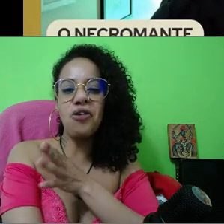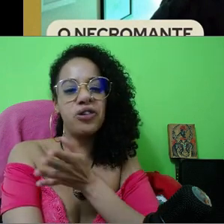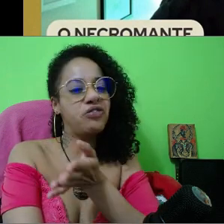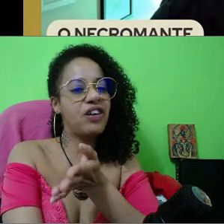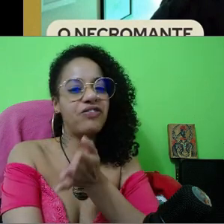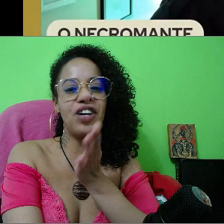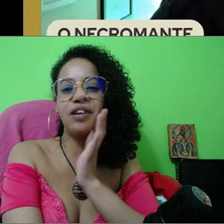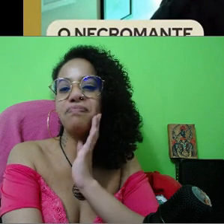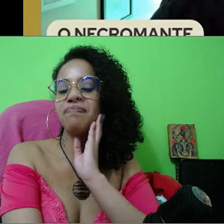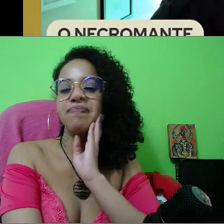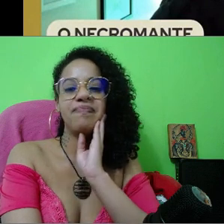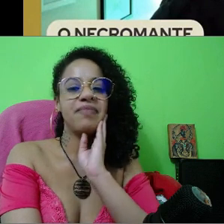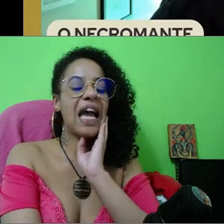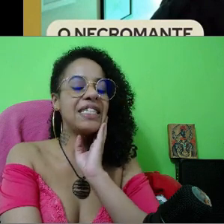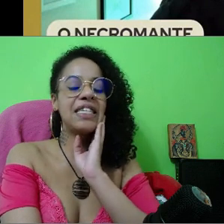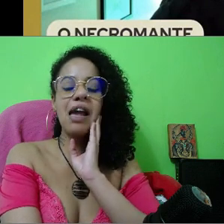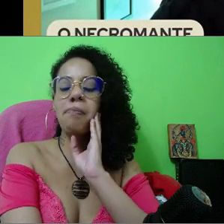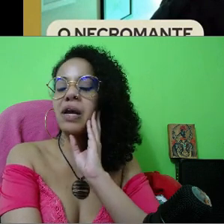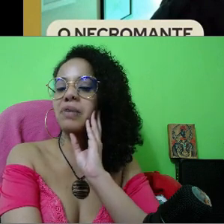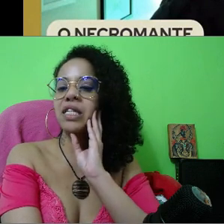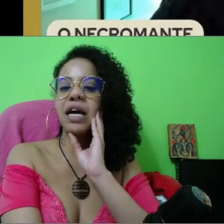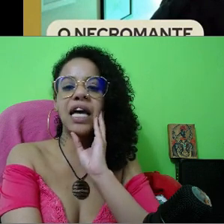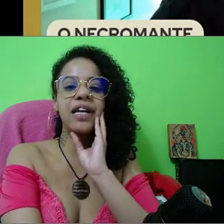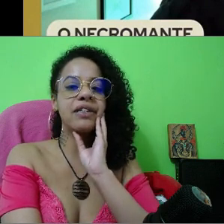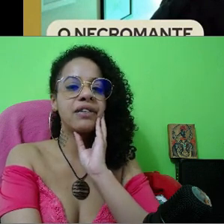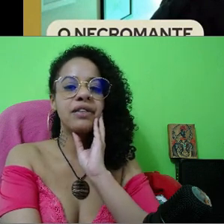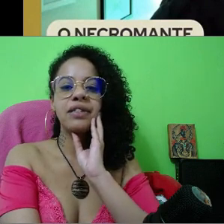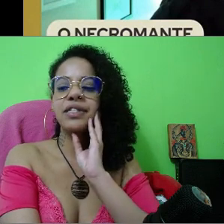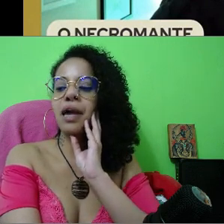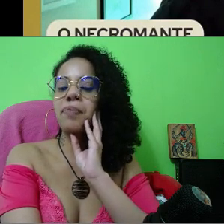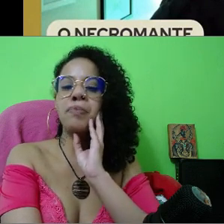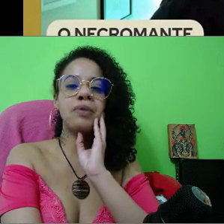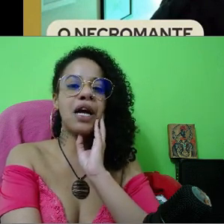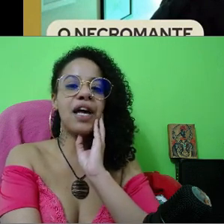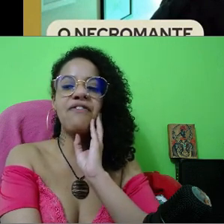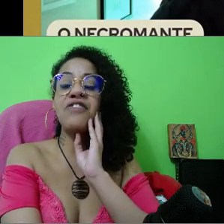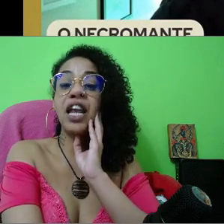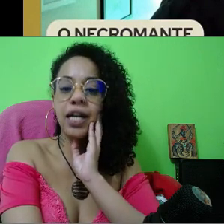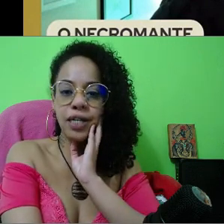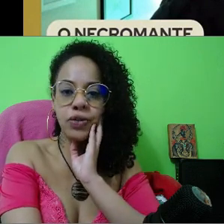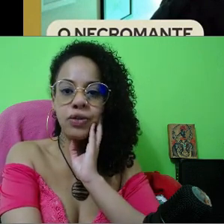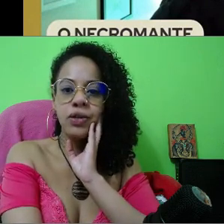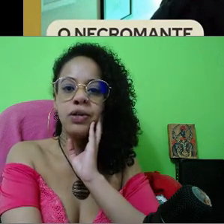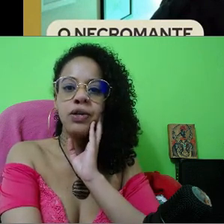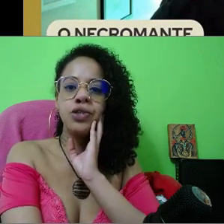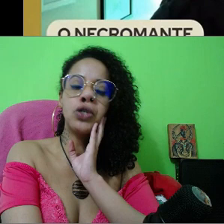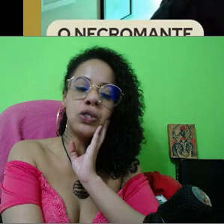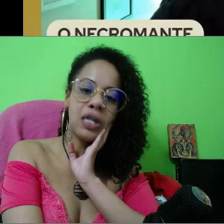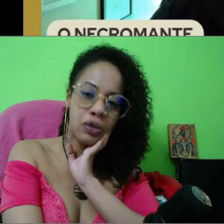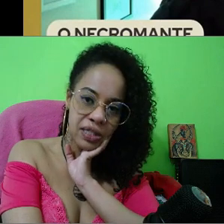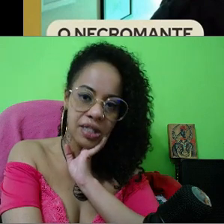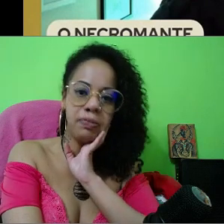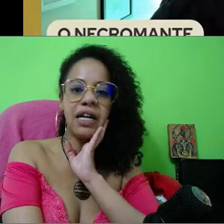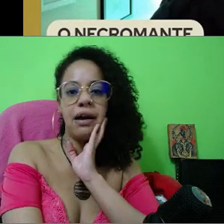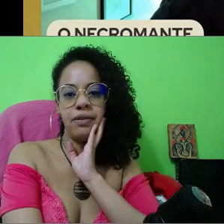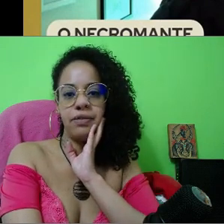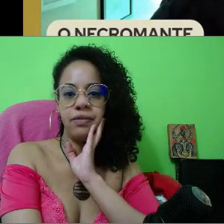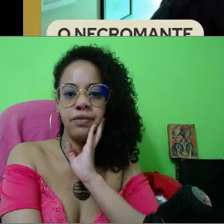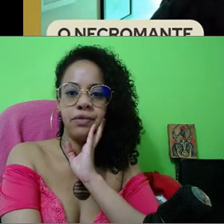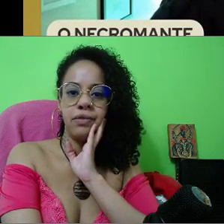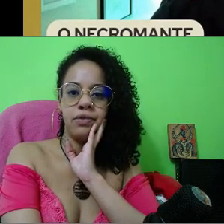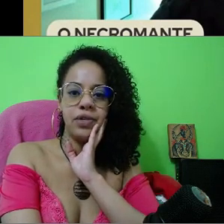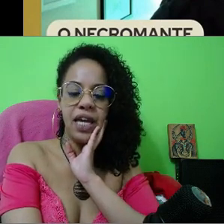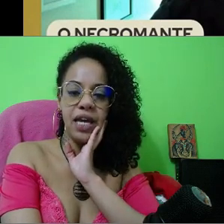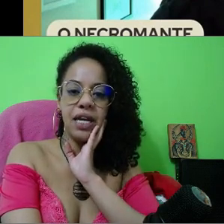e tal quando vai ver é sempre a mesma galera sempre a mesma galera falando e os outros tendo que se